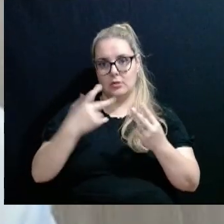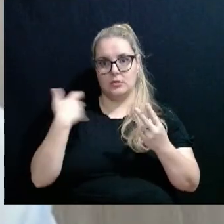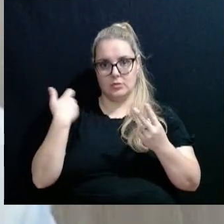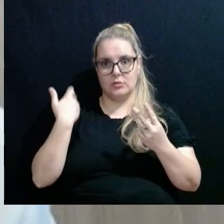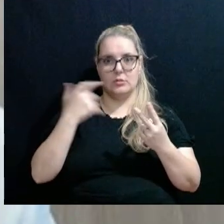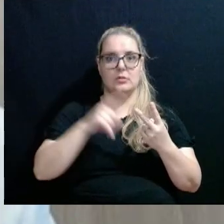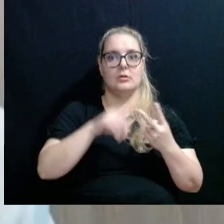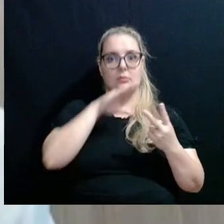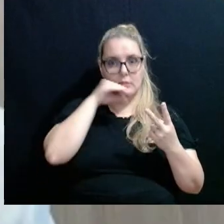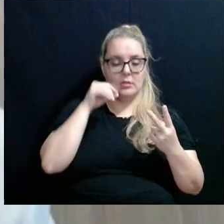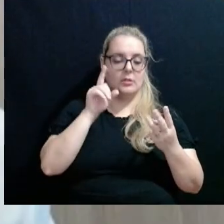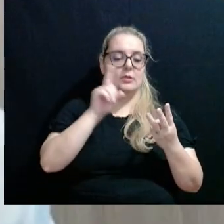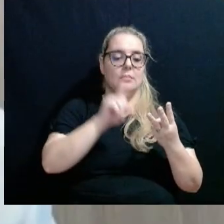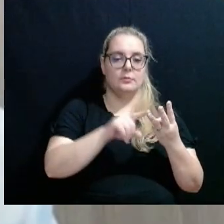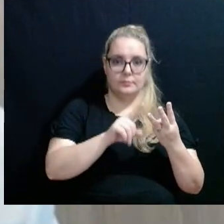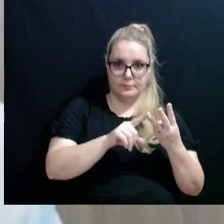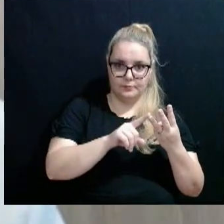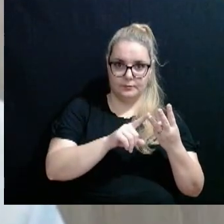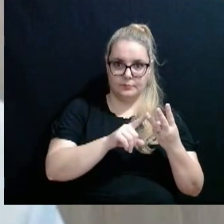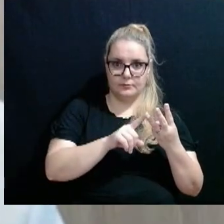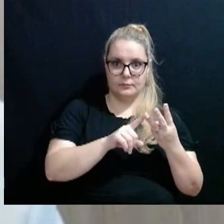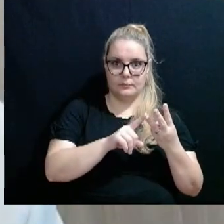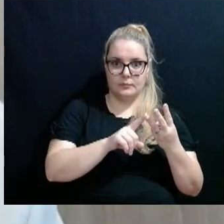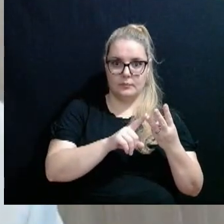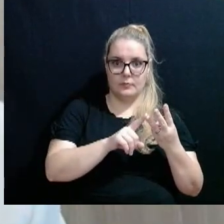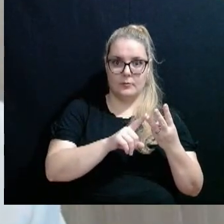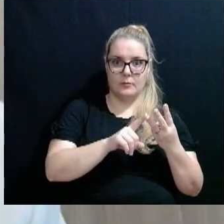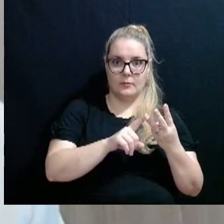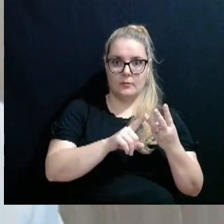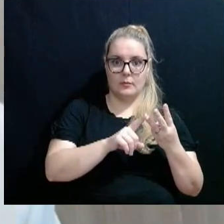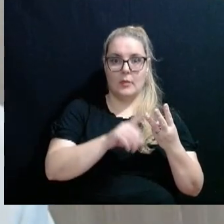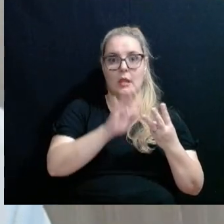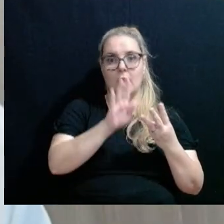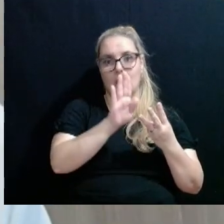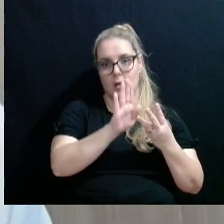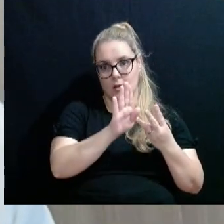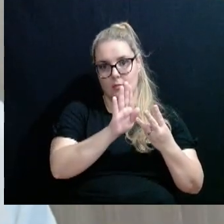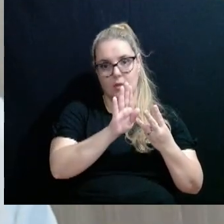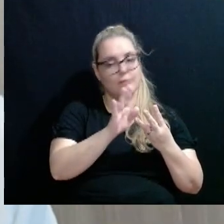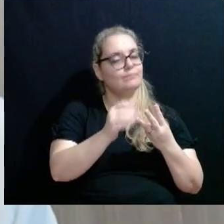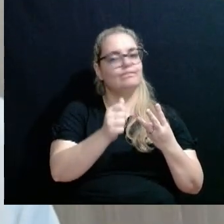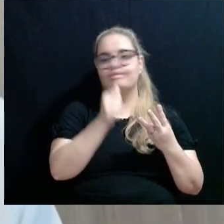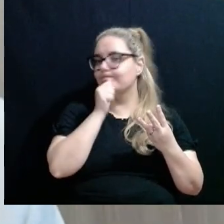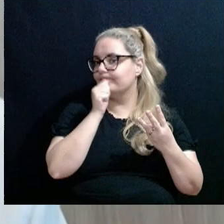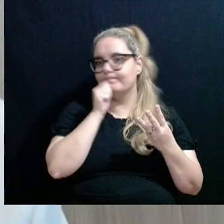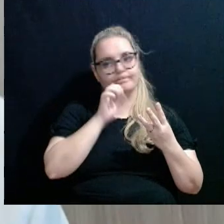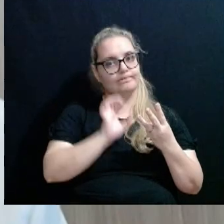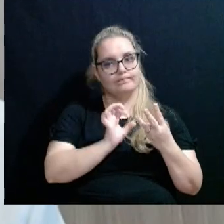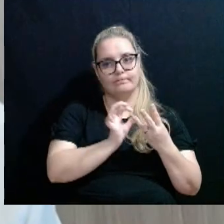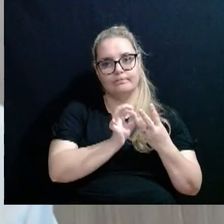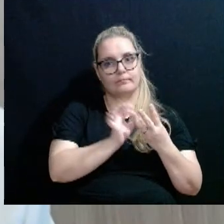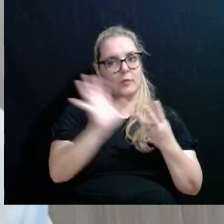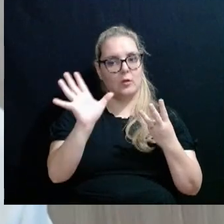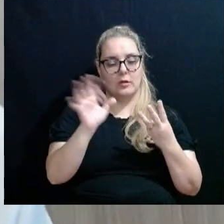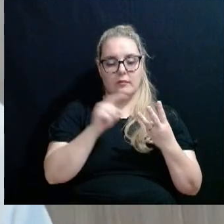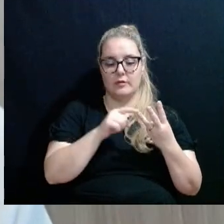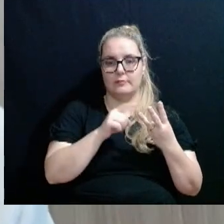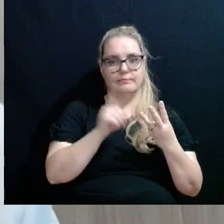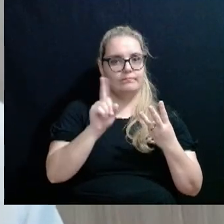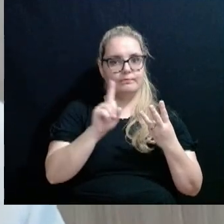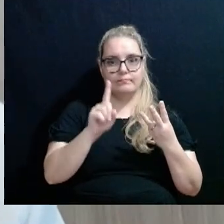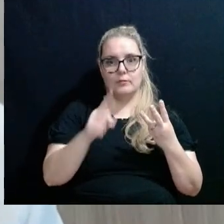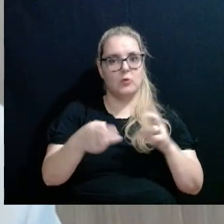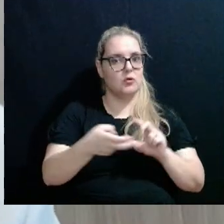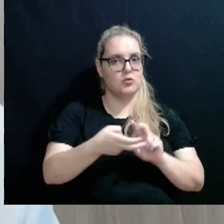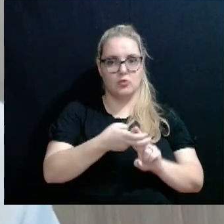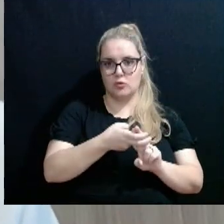de 2 anos e para adolescentes, e a meningocócica B ainda não está disponível na rede